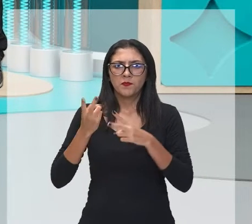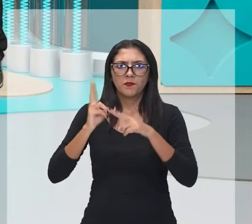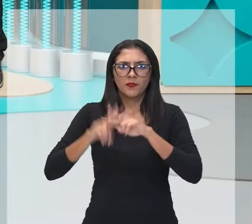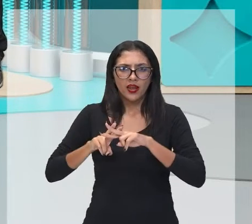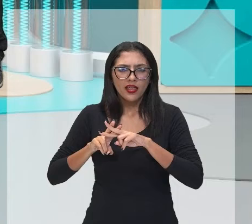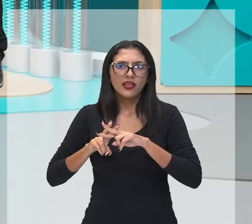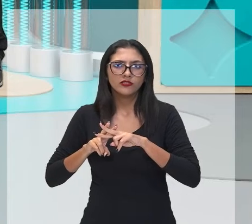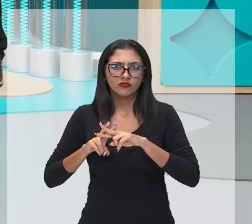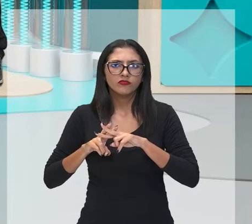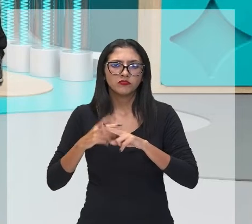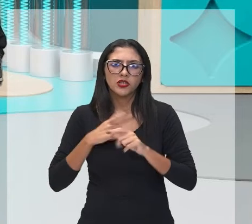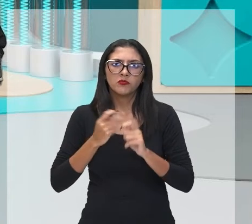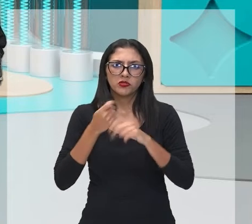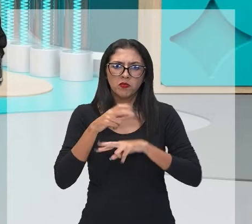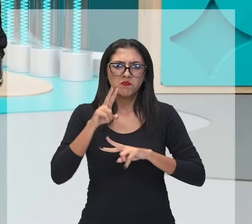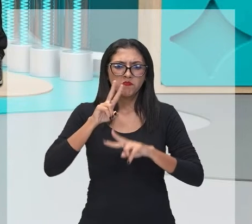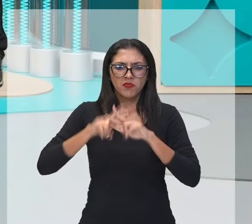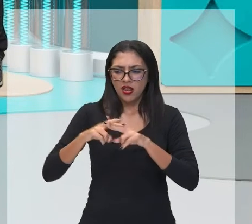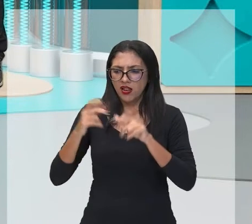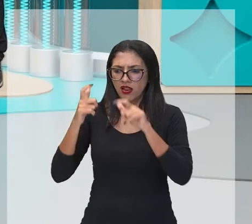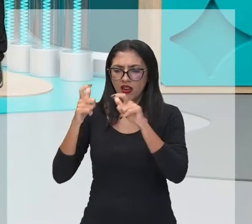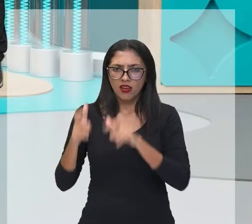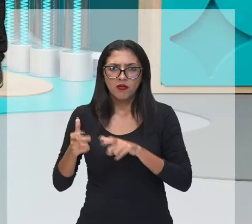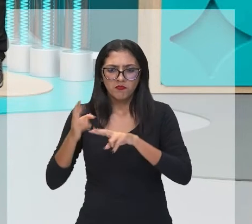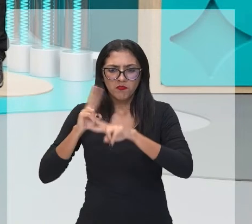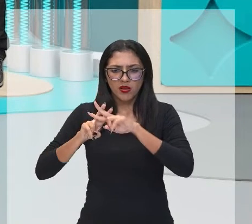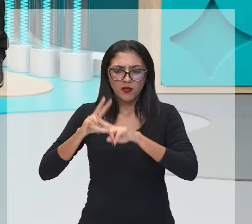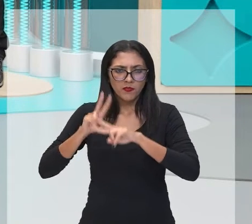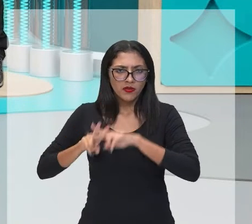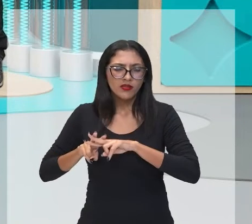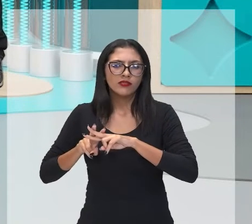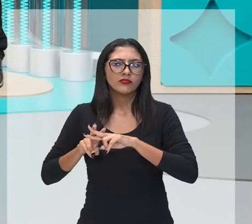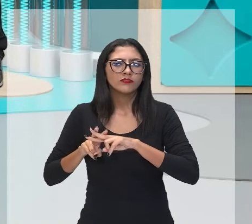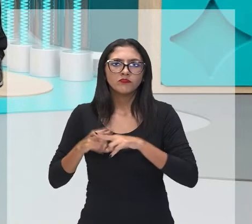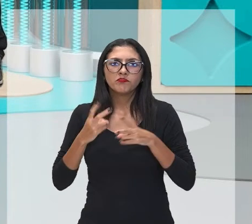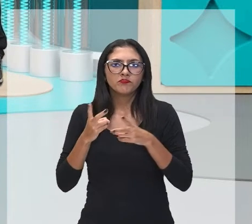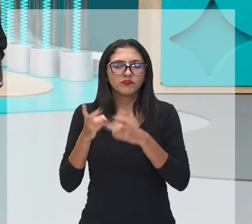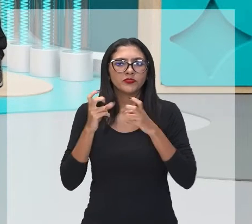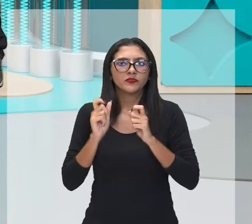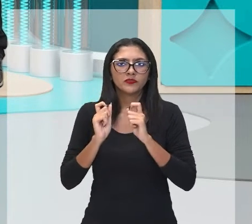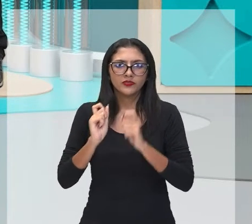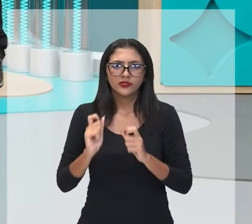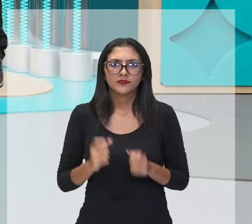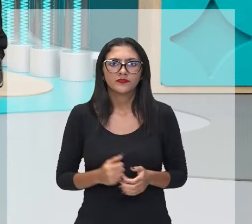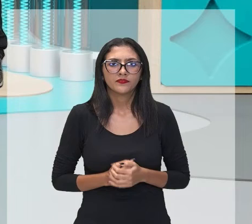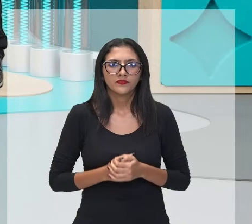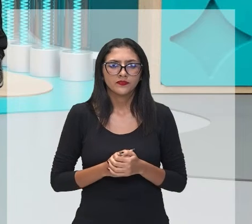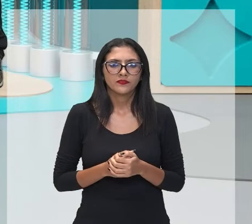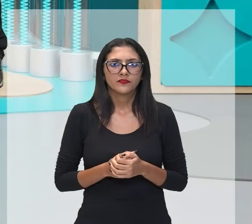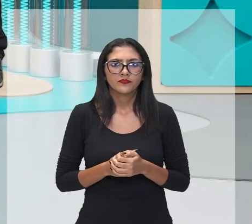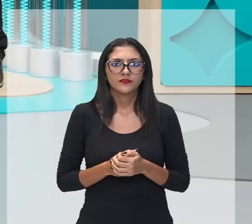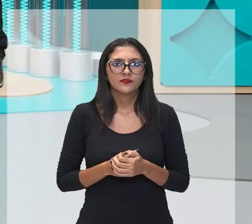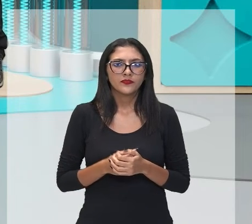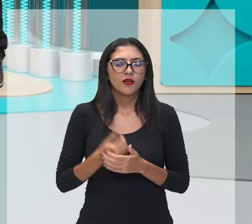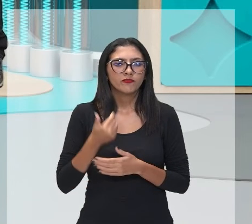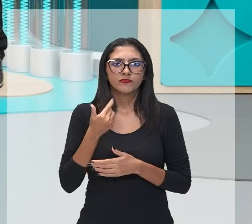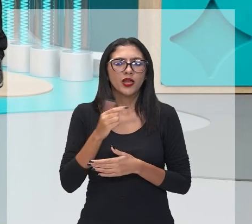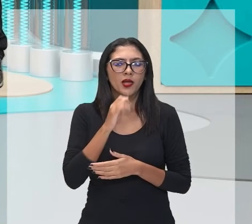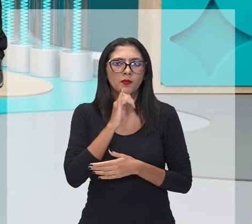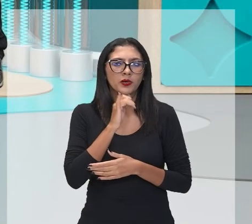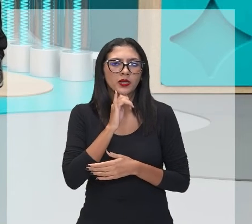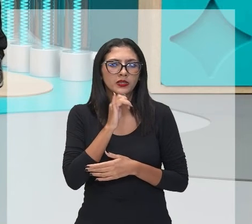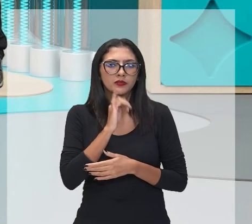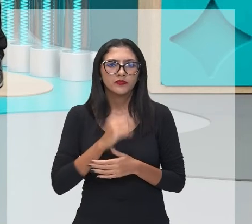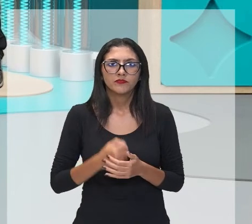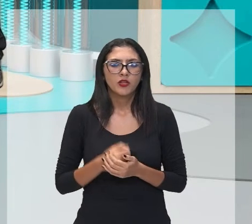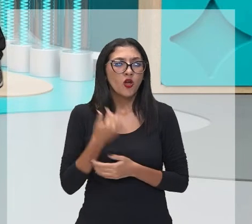da sociedade e levar para a cadeia o menor, mostra o quê? Que, além de não reduzir, colocando aqui, além